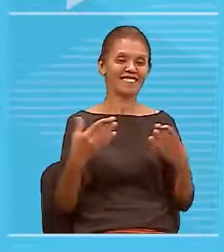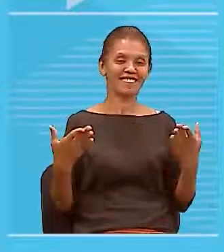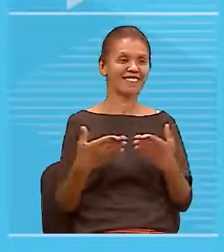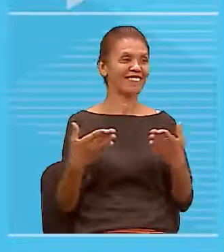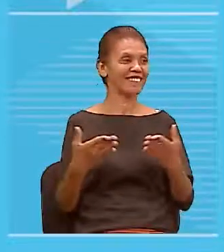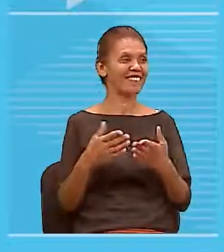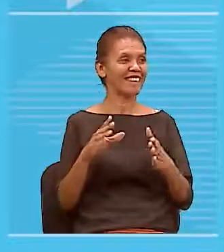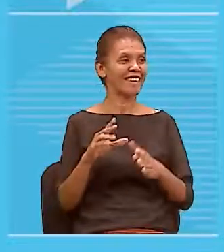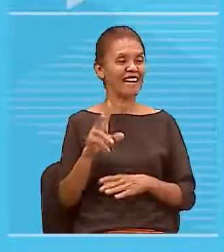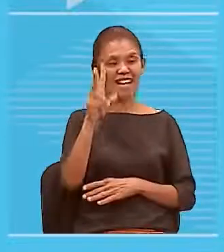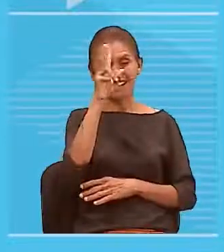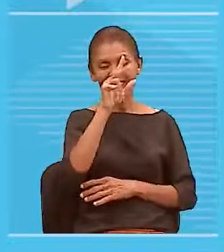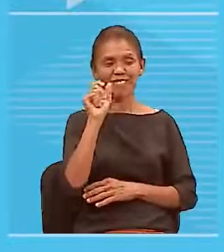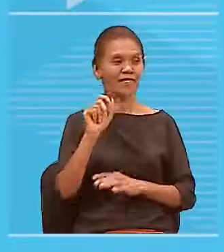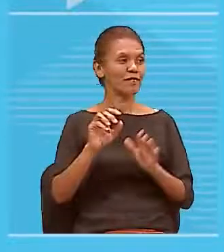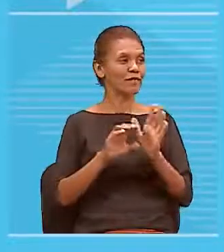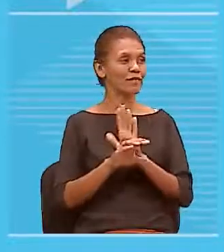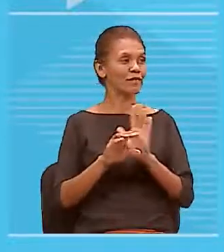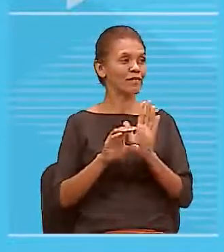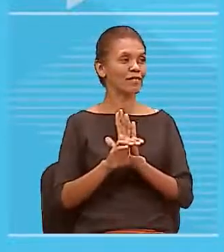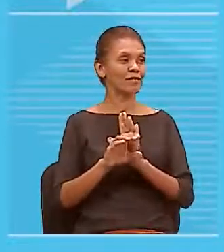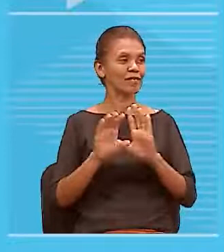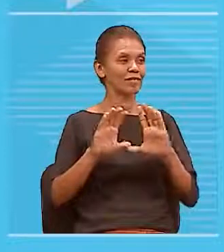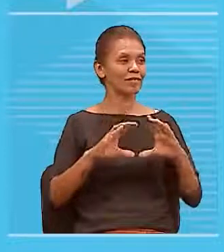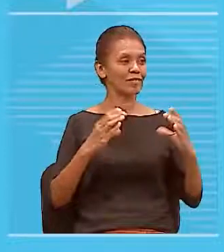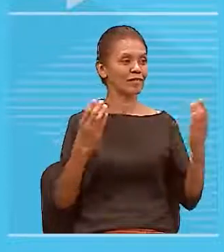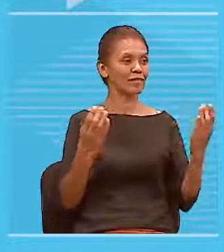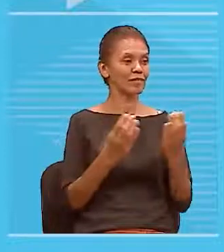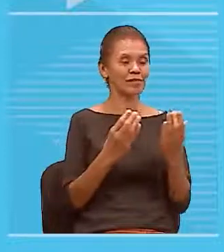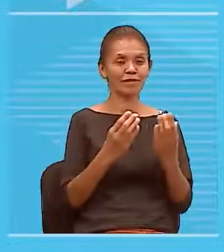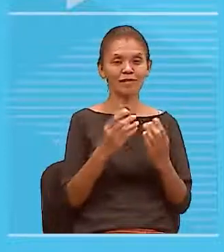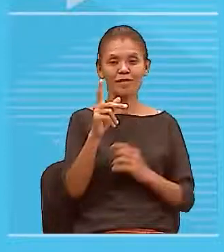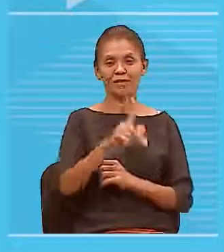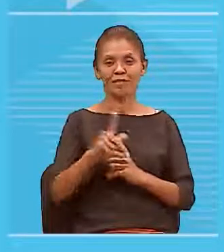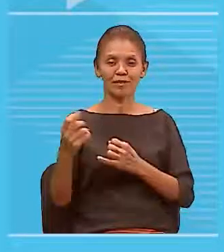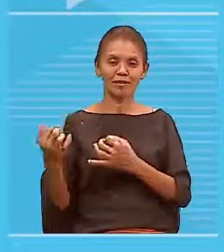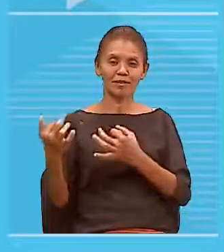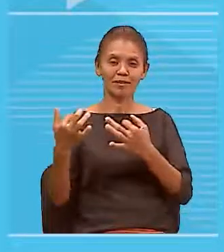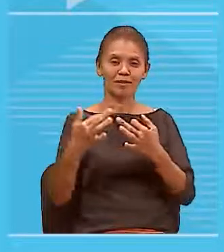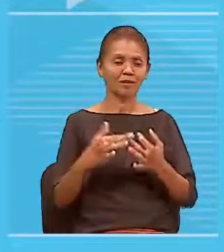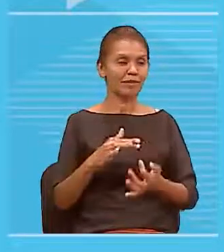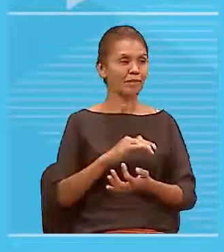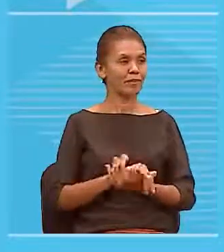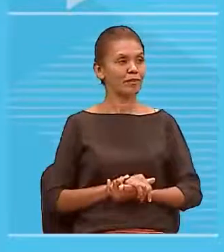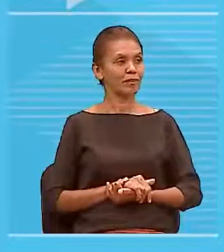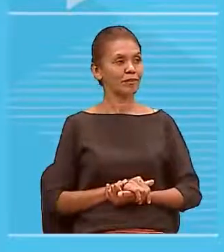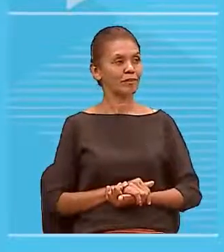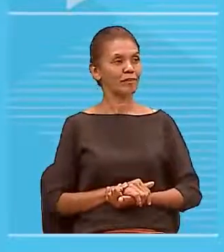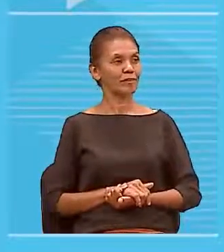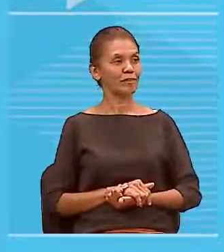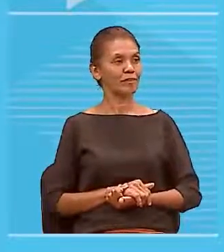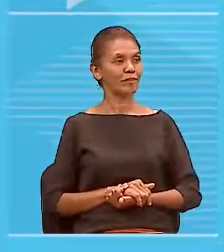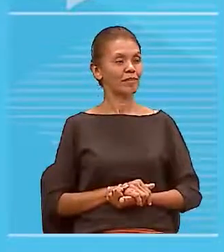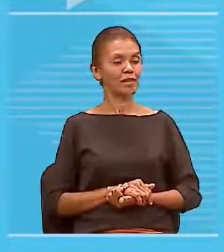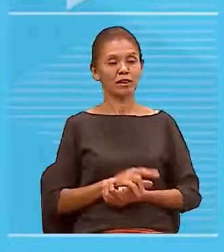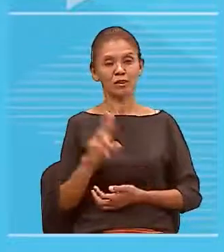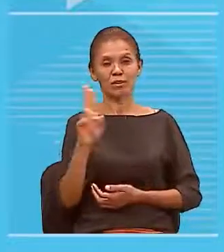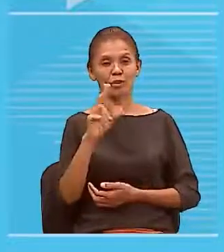gente lembra do conceito de comunidade. A gente já explicou bem direitinho isso aqui, que a gente também chama isso